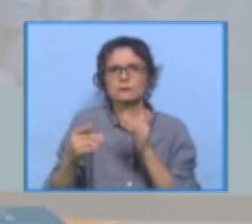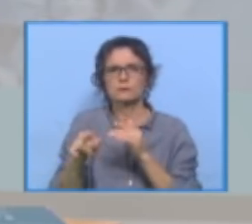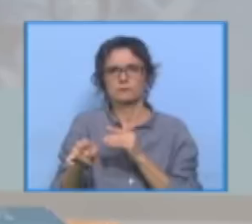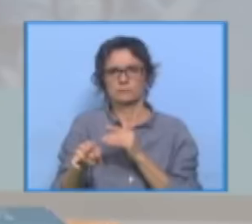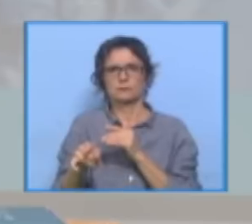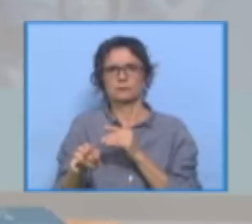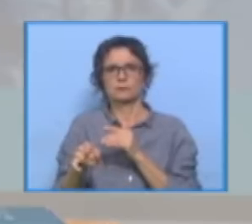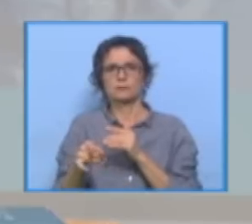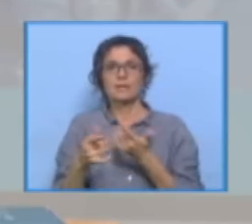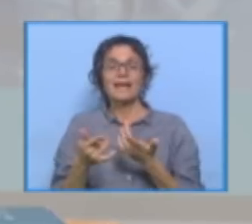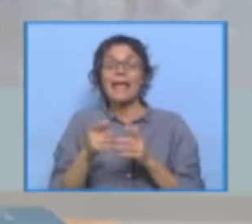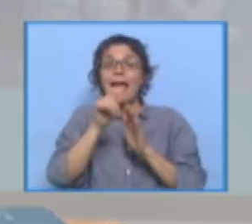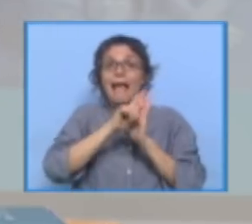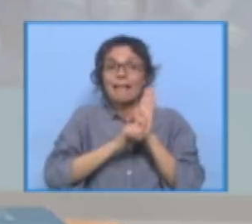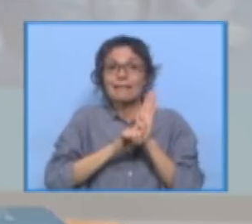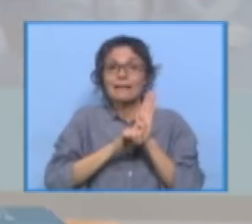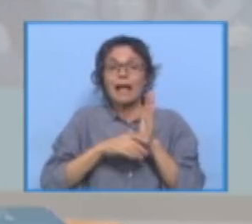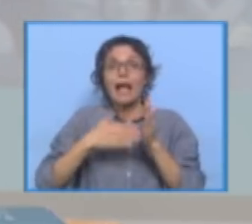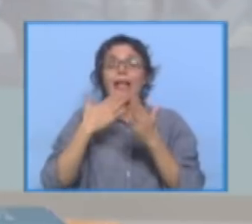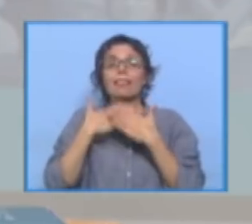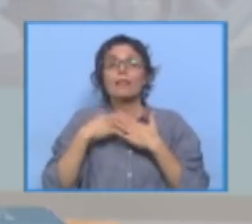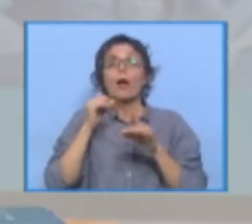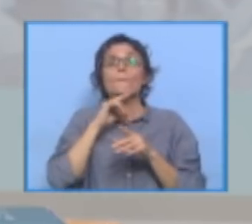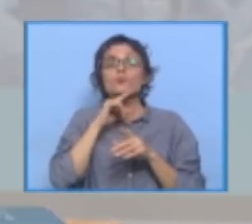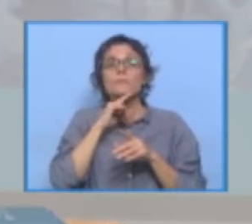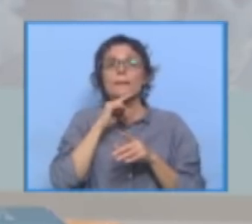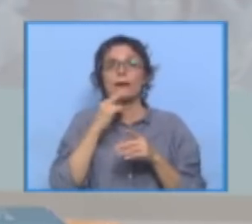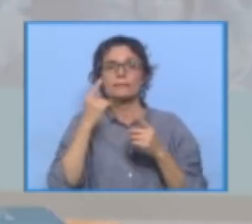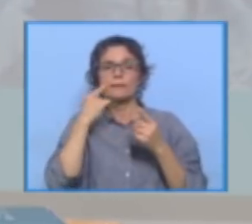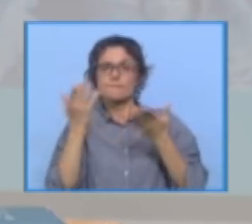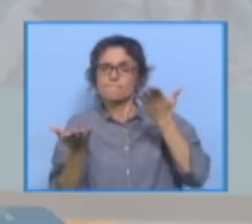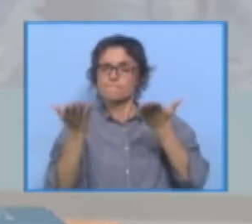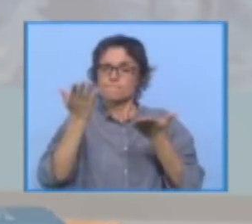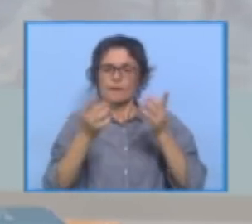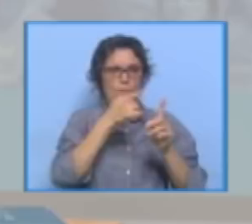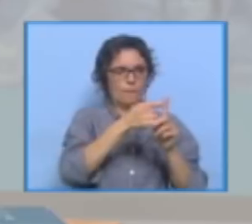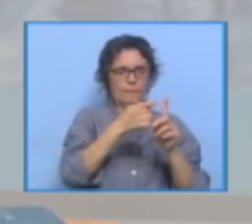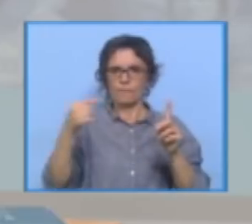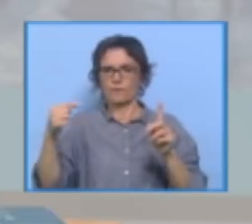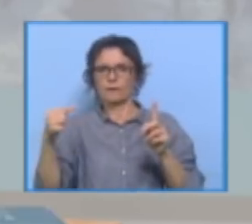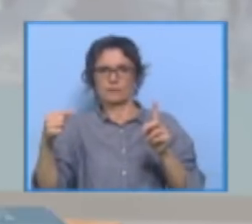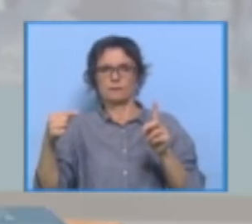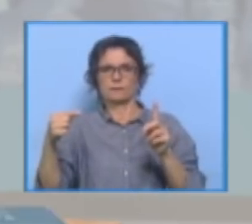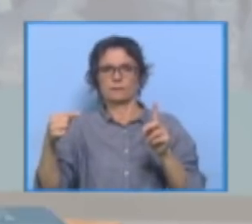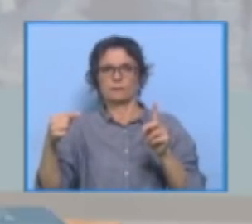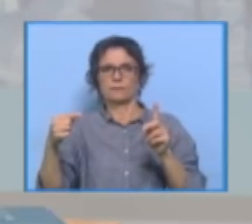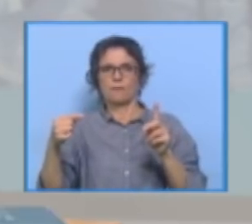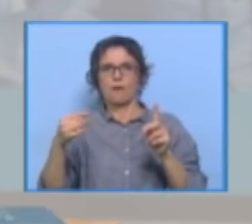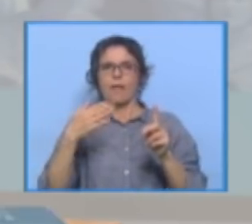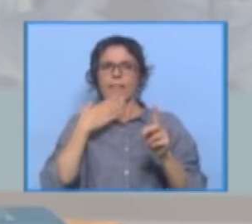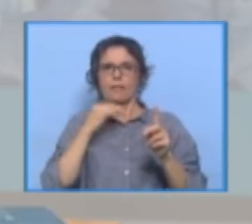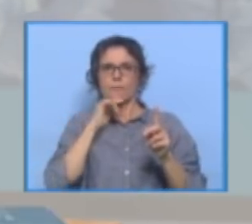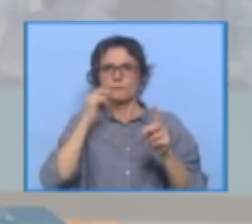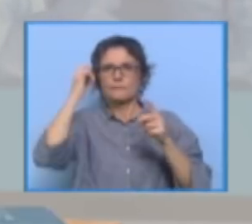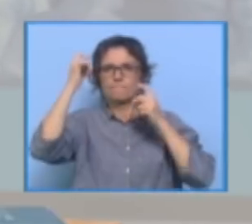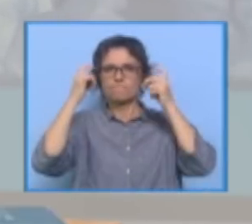Isso não é ético. A ética permite-nos ver onde é que está o bem e o mal para nós, para o homem. Existem coisas que nos ajudam